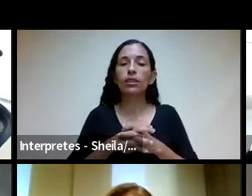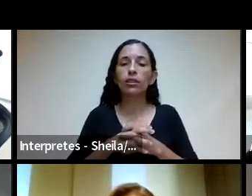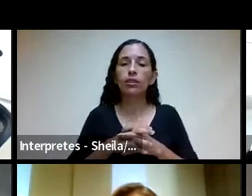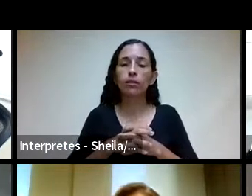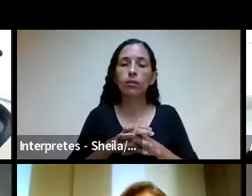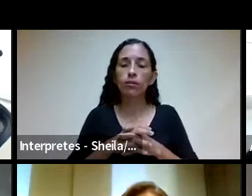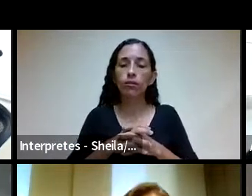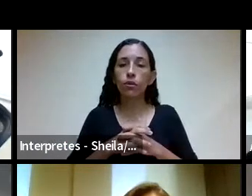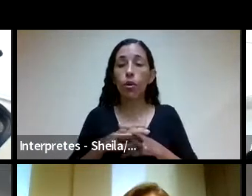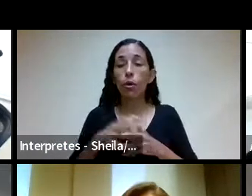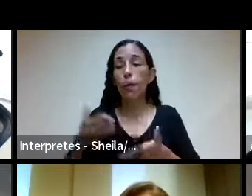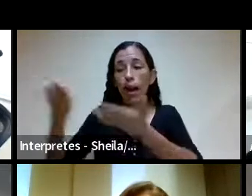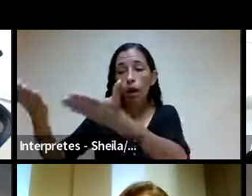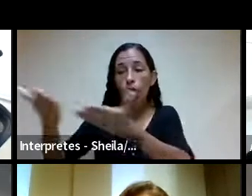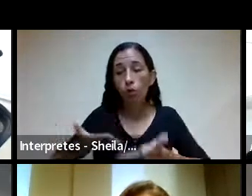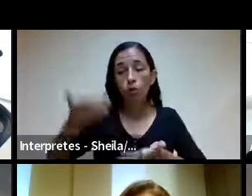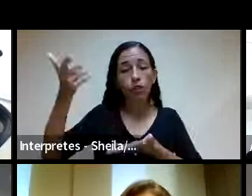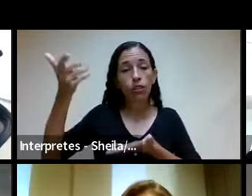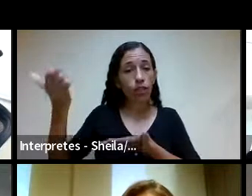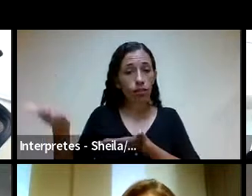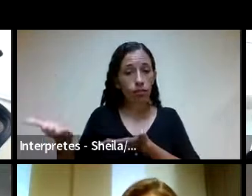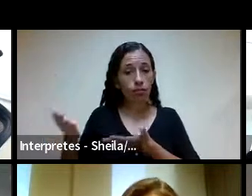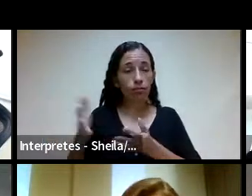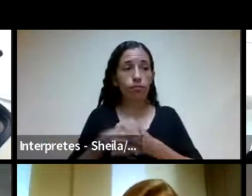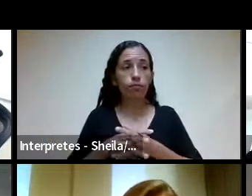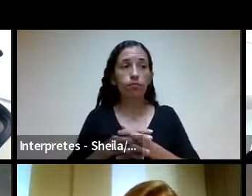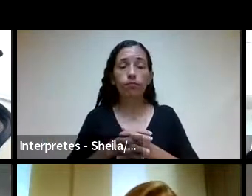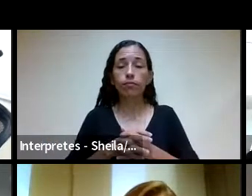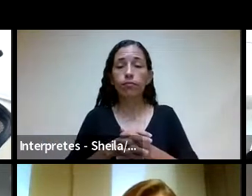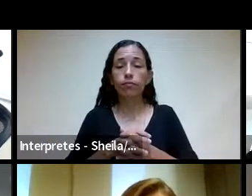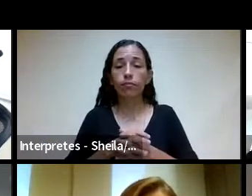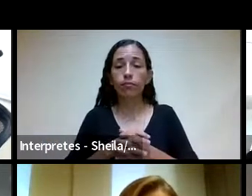de justiça e,